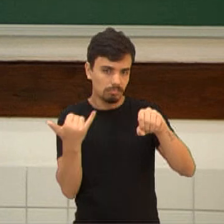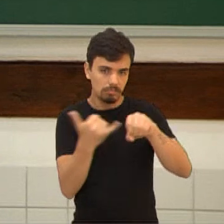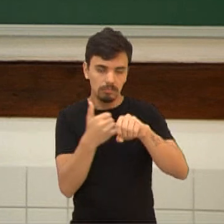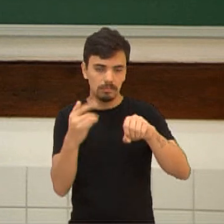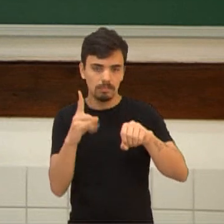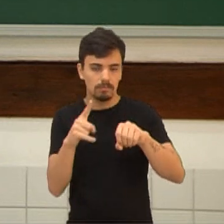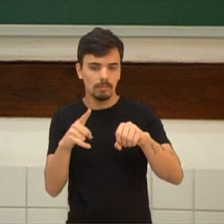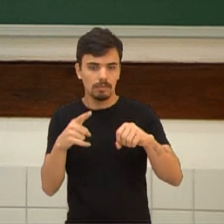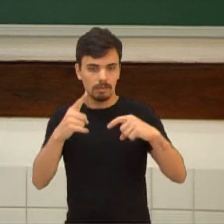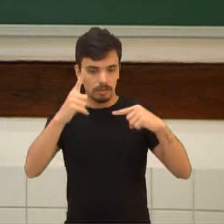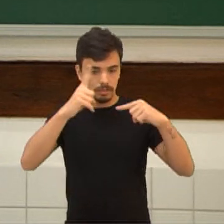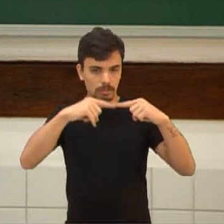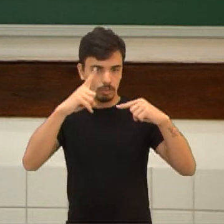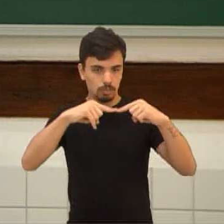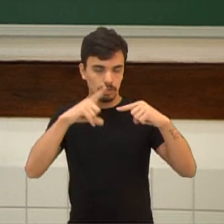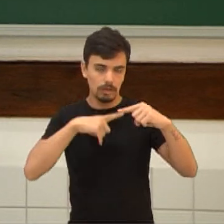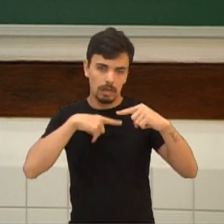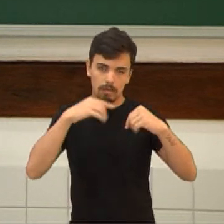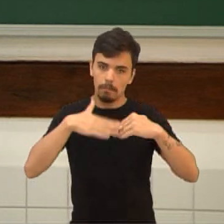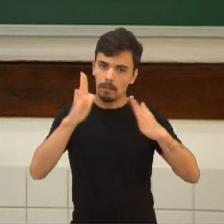um capacitor, tem vários.